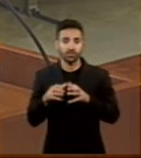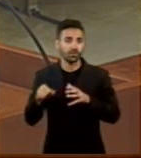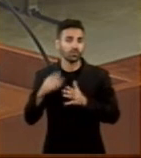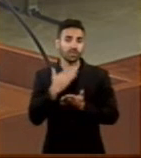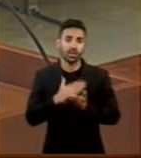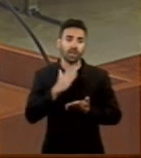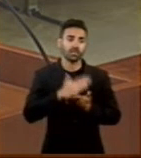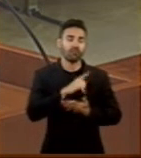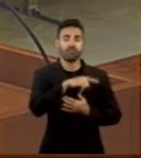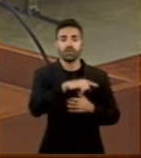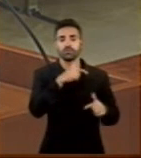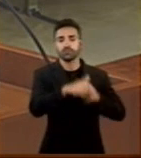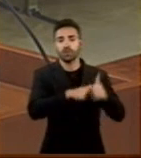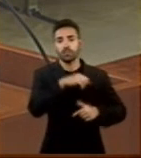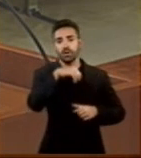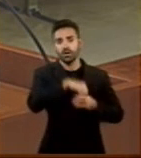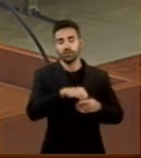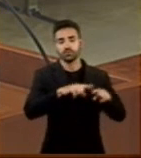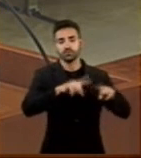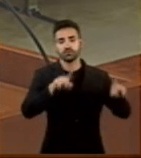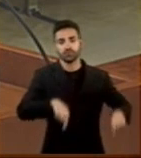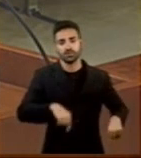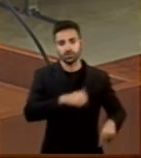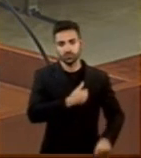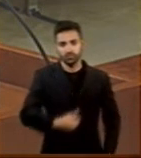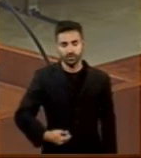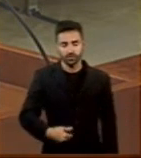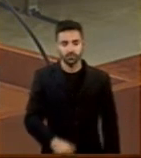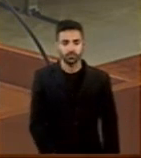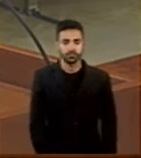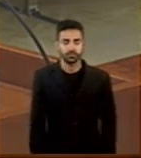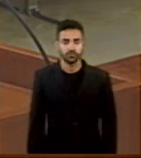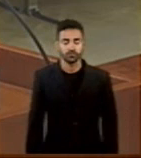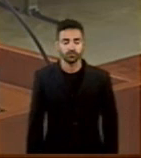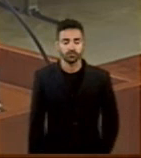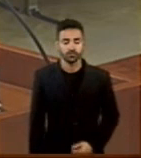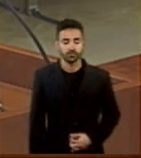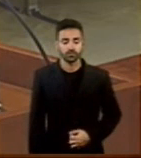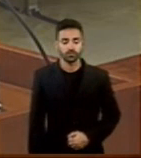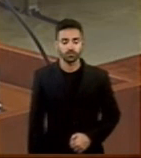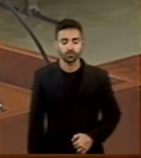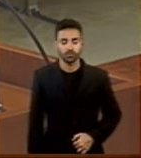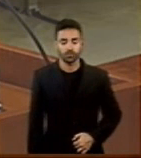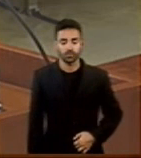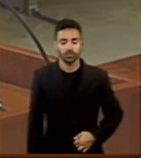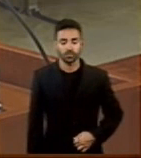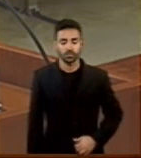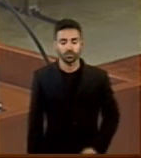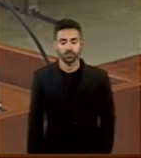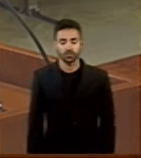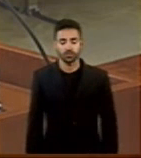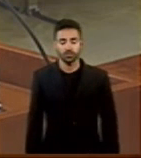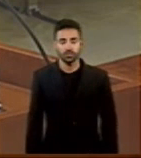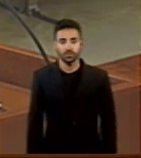a função exercida pelos servidores públicos. Excelências, é importante, a título de